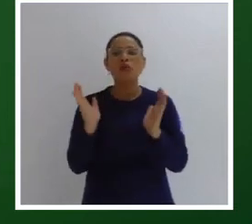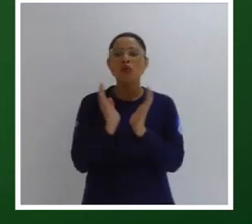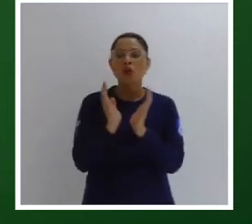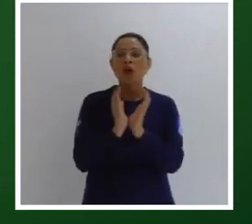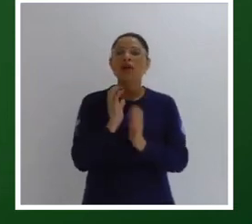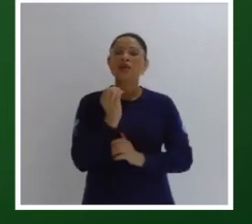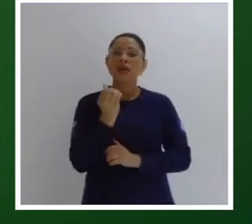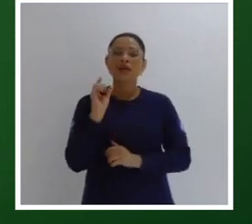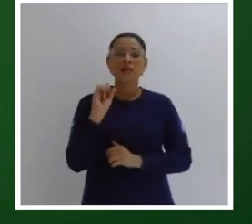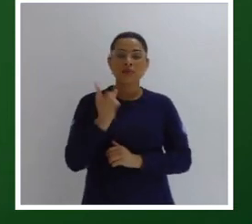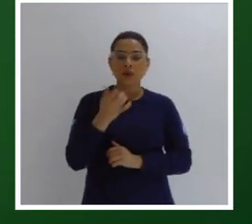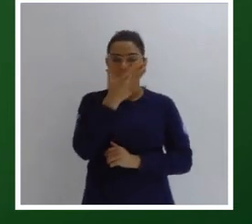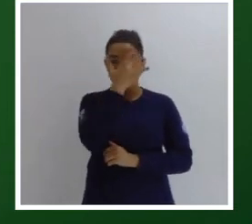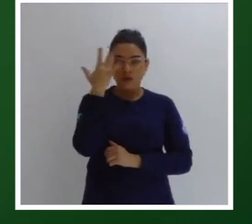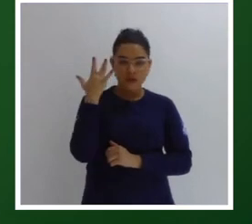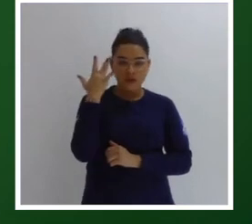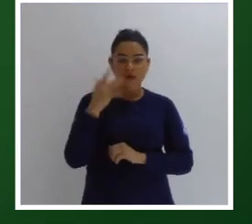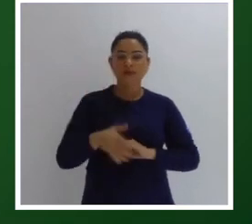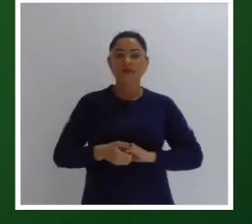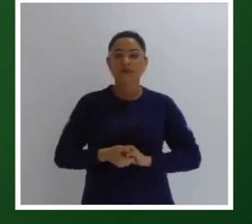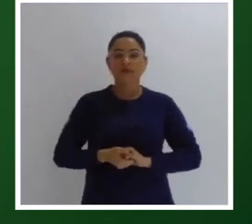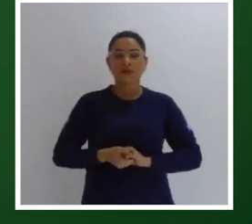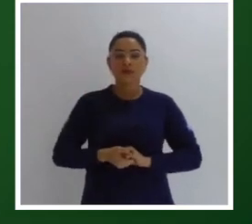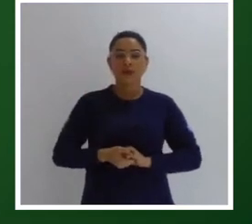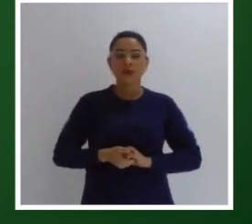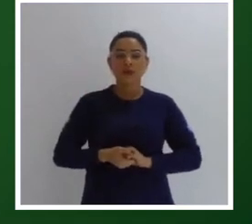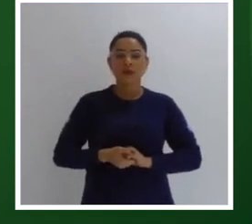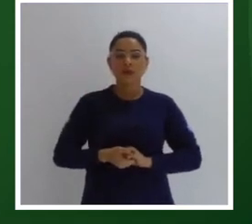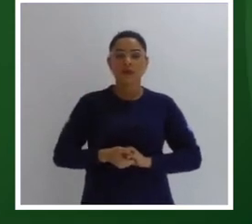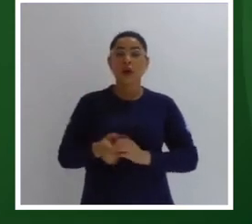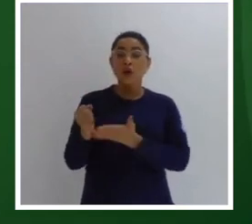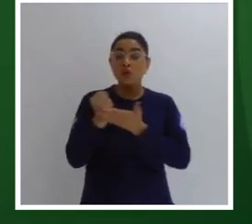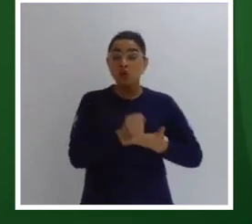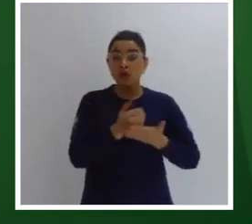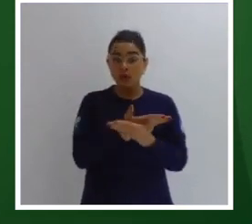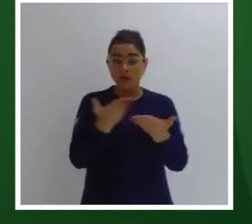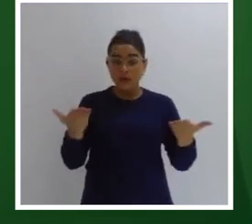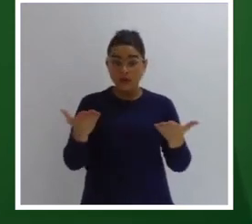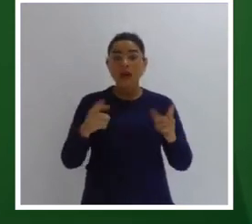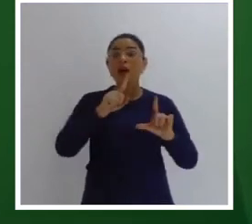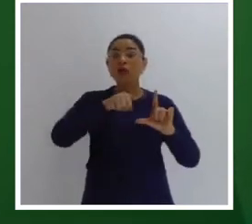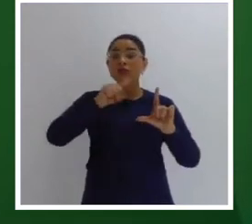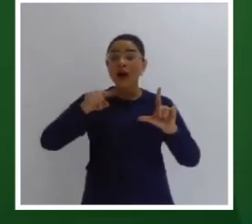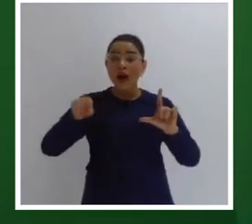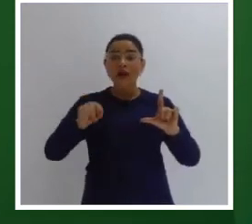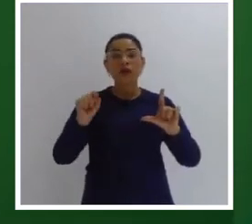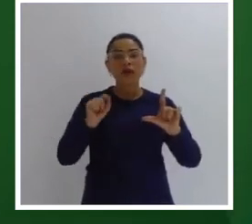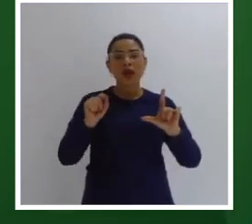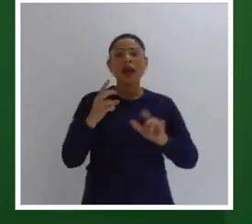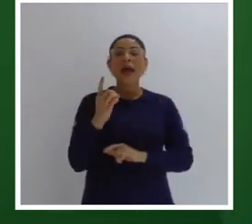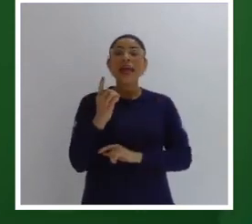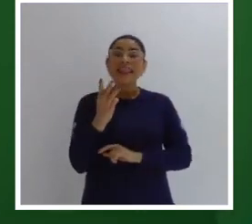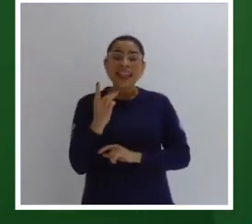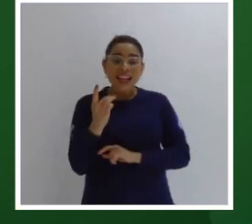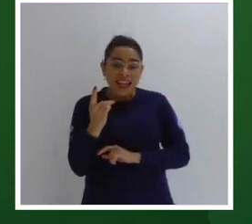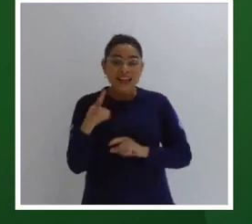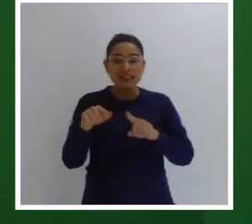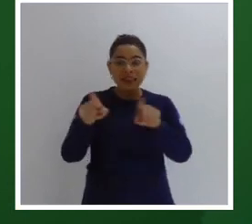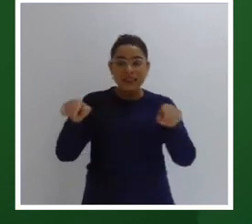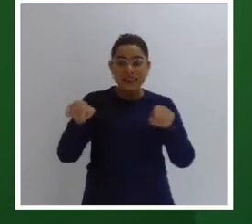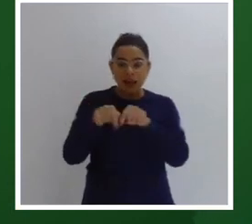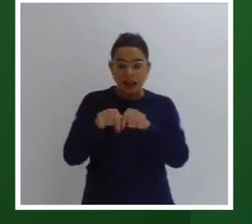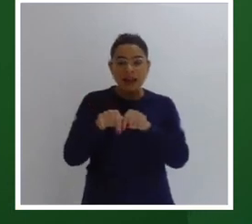seis mil pessoas trouxe para vocês o dado que nós temos 13 salas de recursos